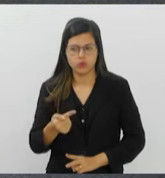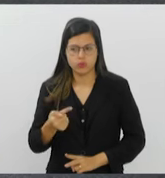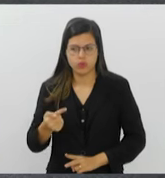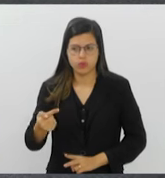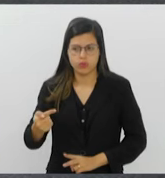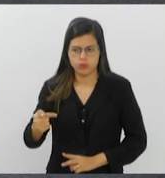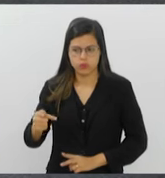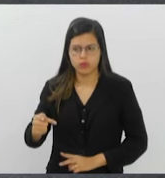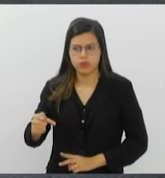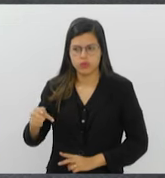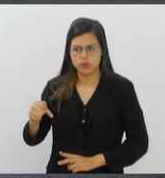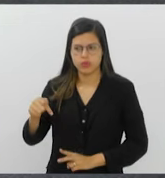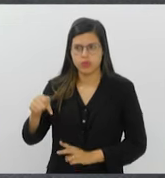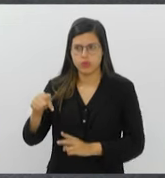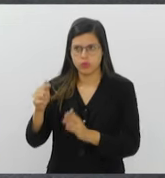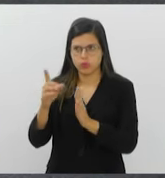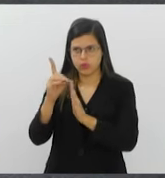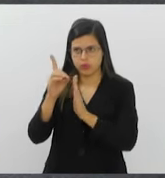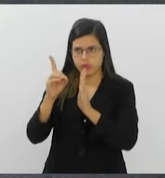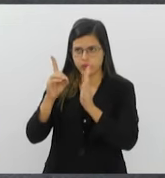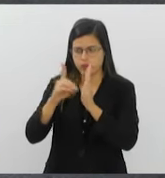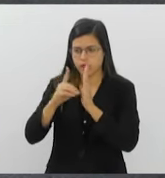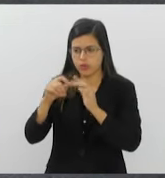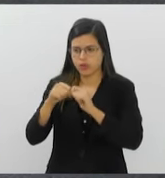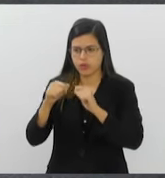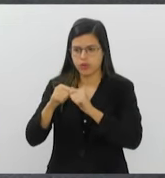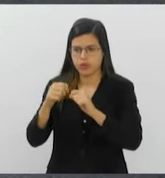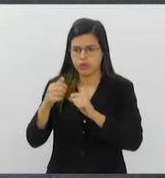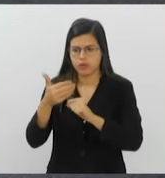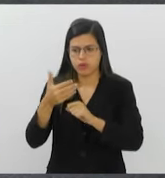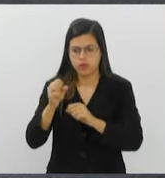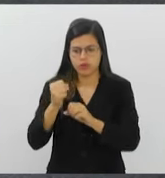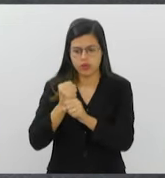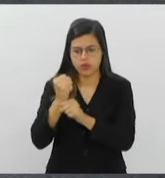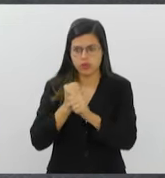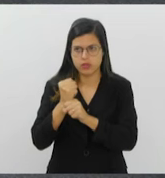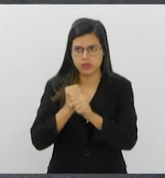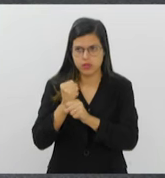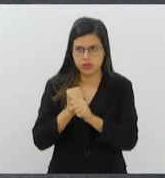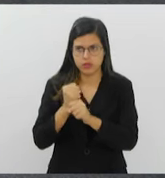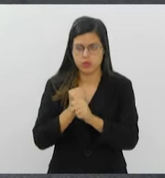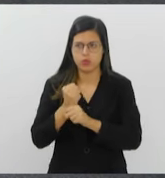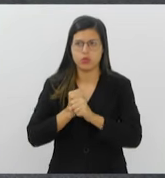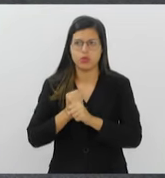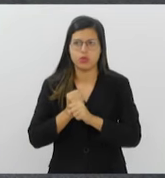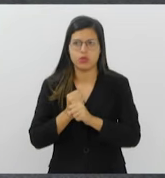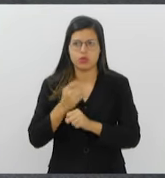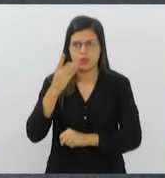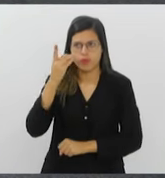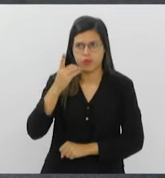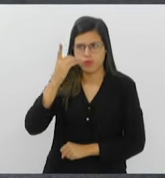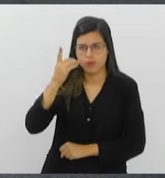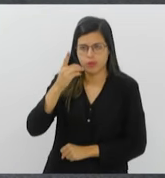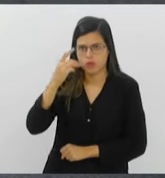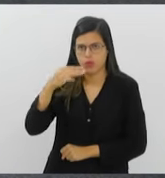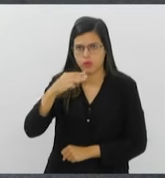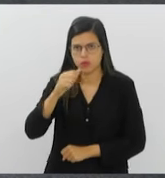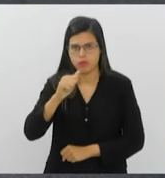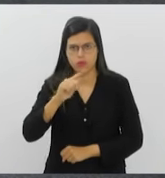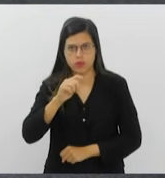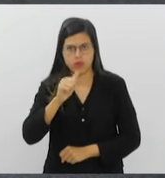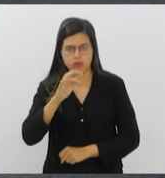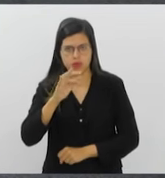No decreto que a gente fez há 10 anos, a gente punha assim, deputado Malafaia, a gente punha assim,